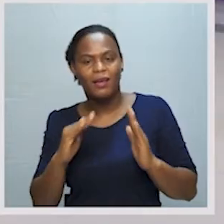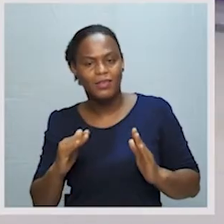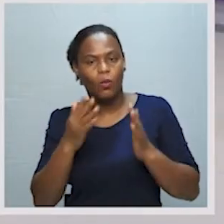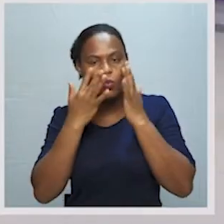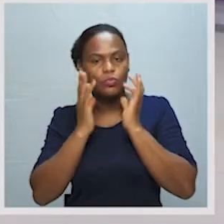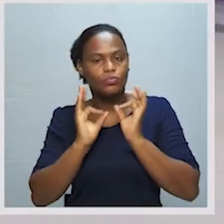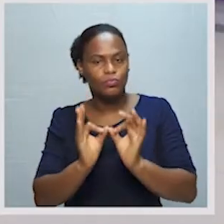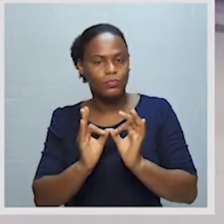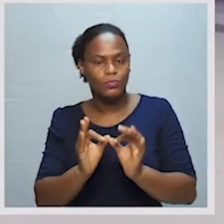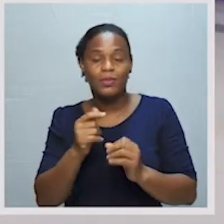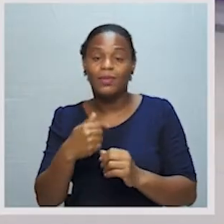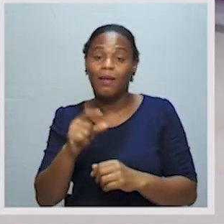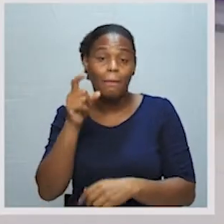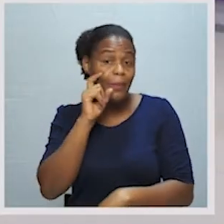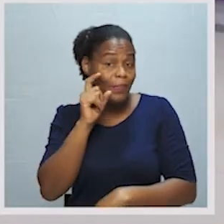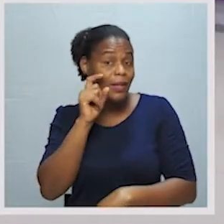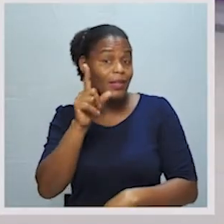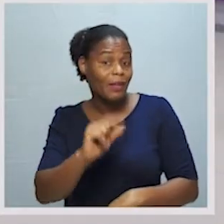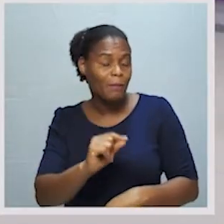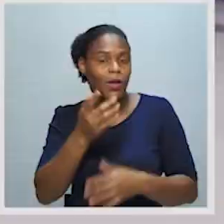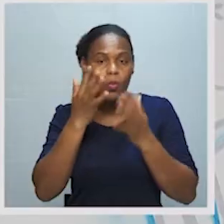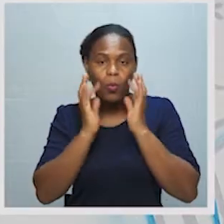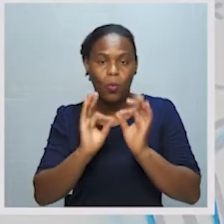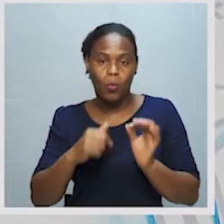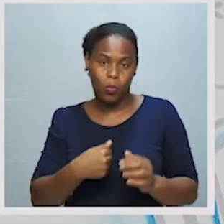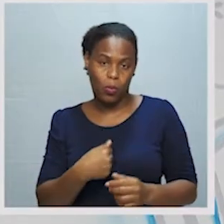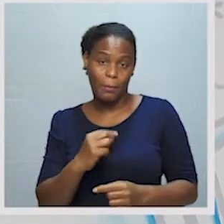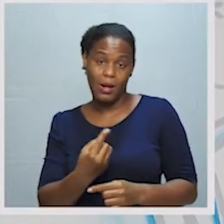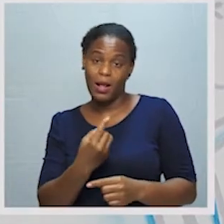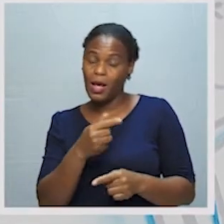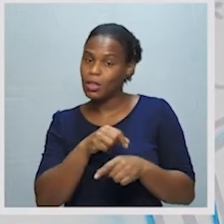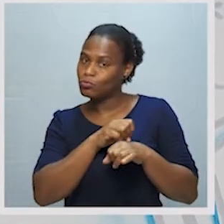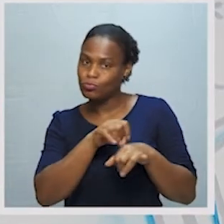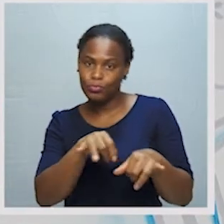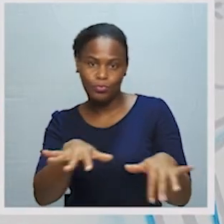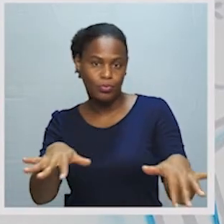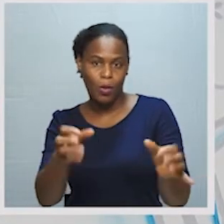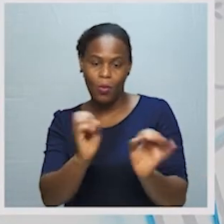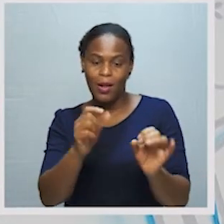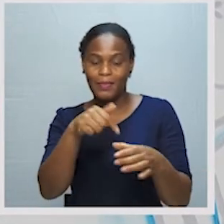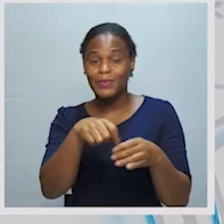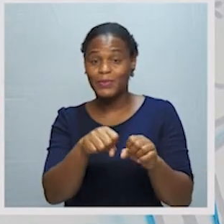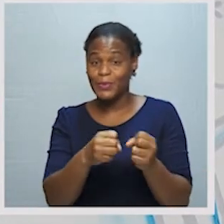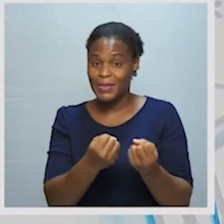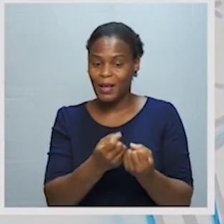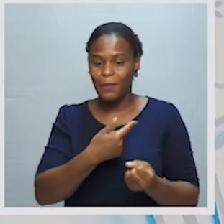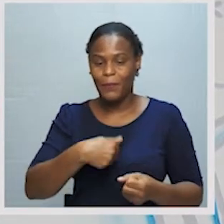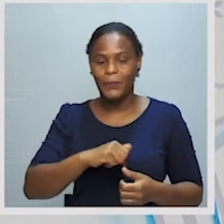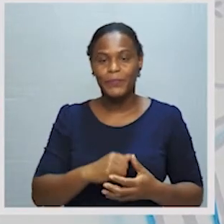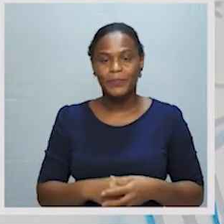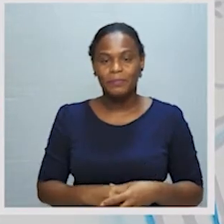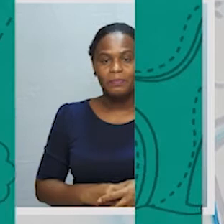casa tomem cuidado e que protejam, não é? Cuidem-se para que isto não alastre dentro da nossa sociedade.